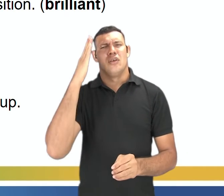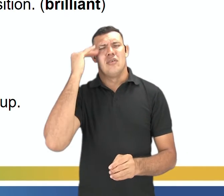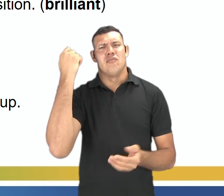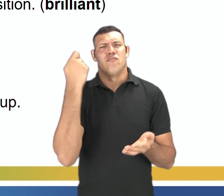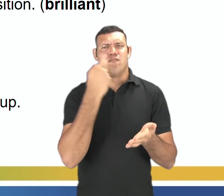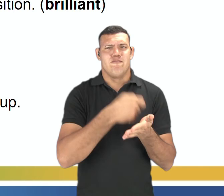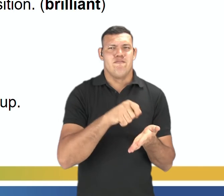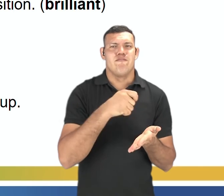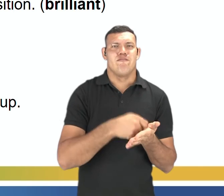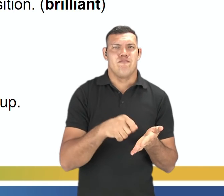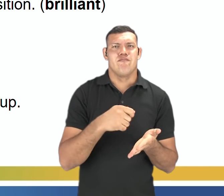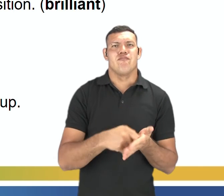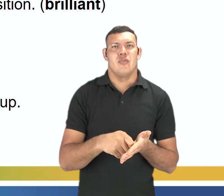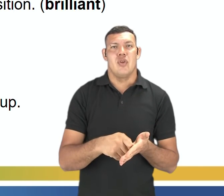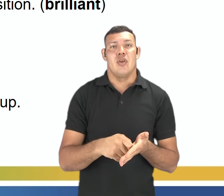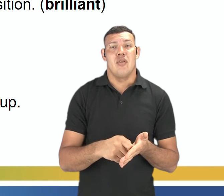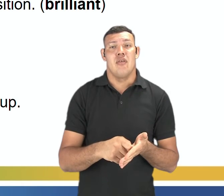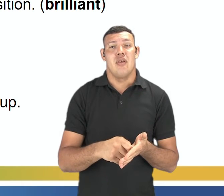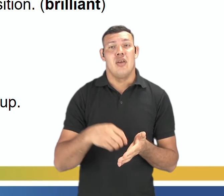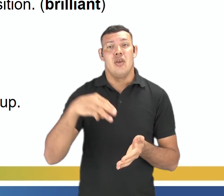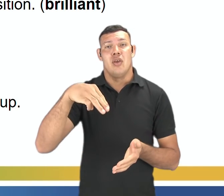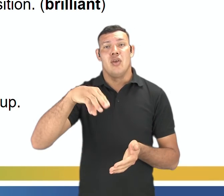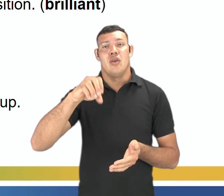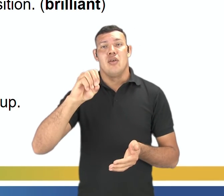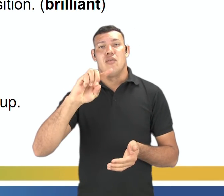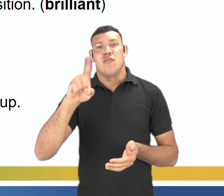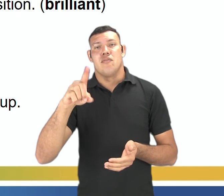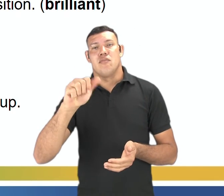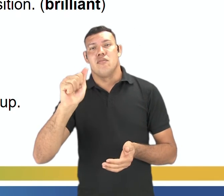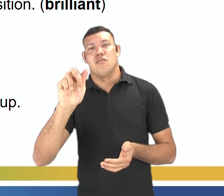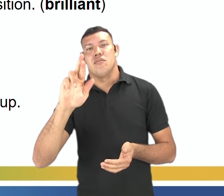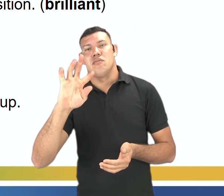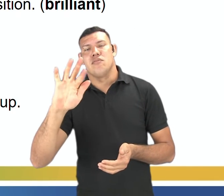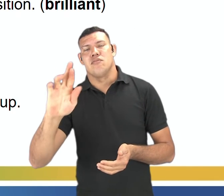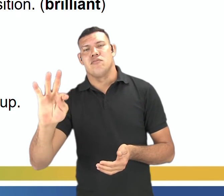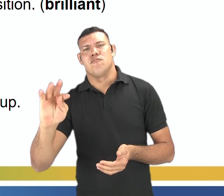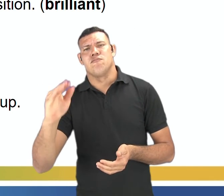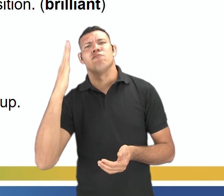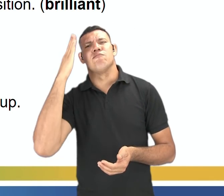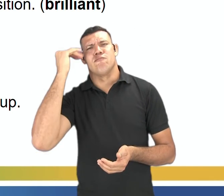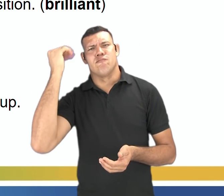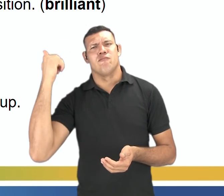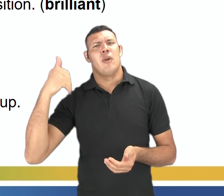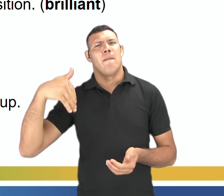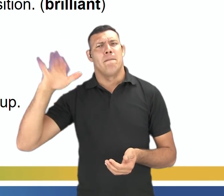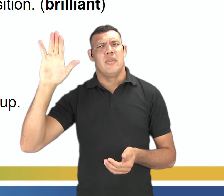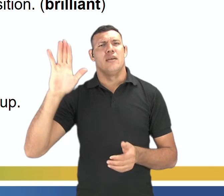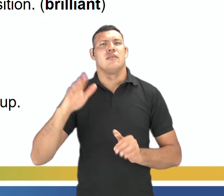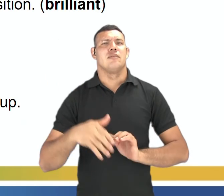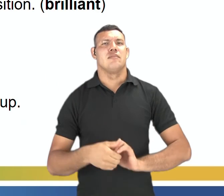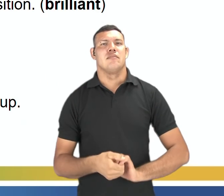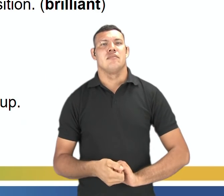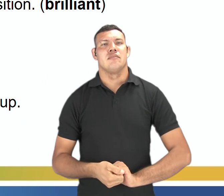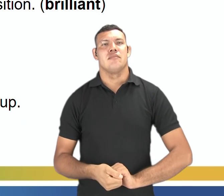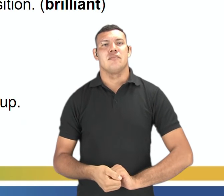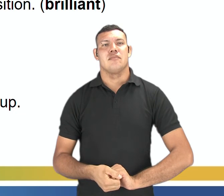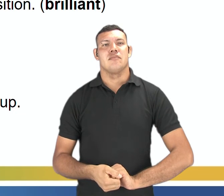Mozart é o maior de todos. Ok? Não de tamanho, mas o maior, o mais famoso, o mais